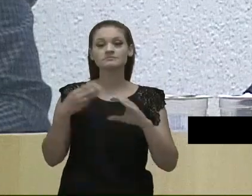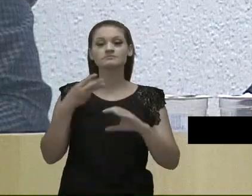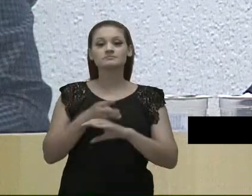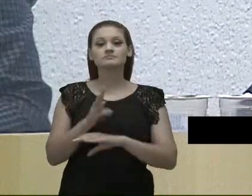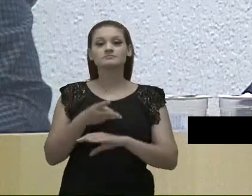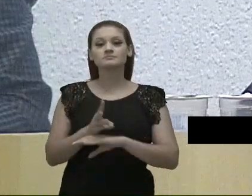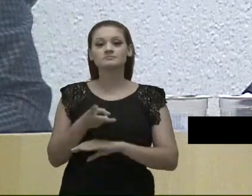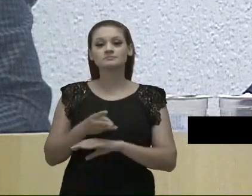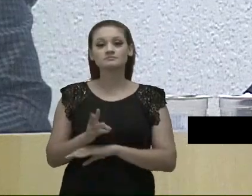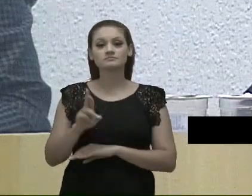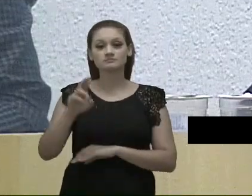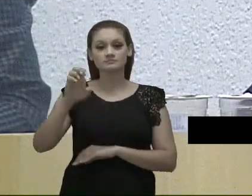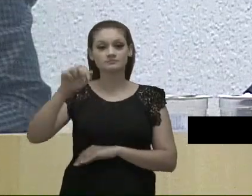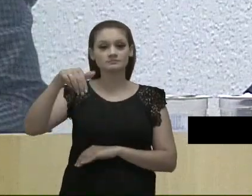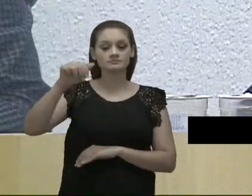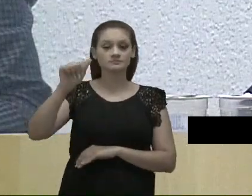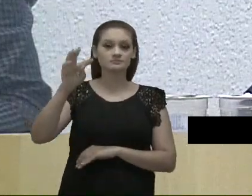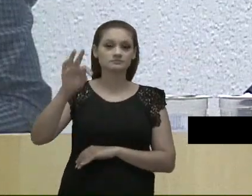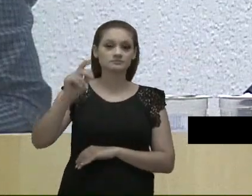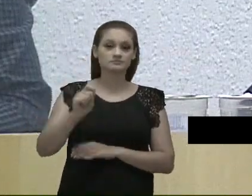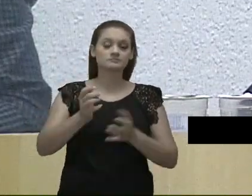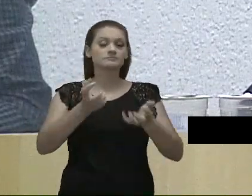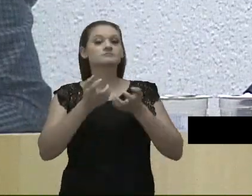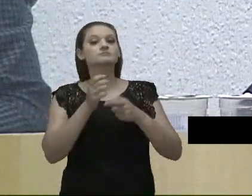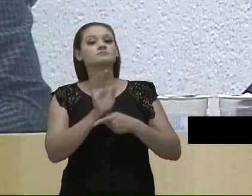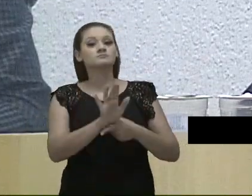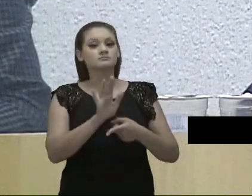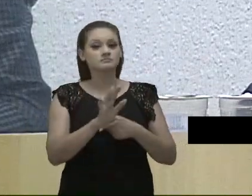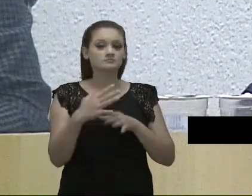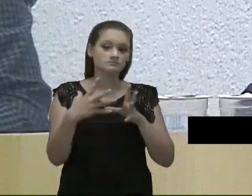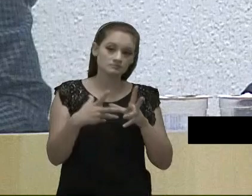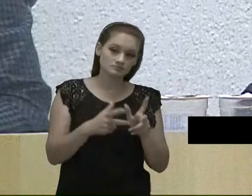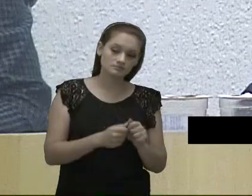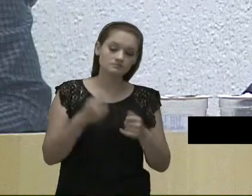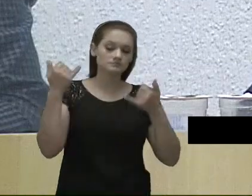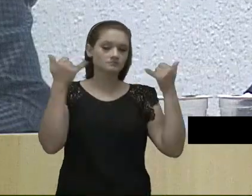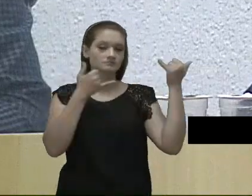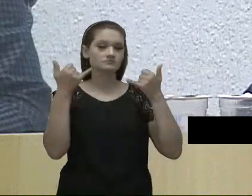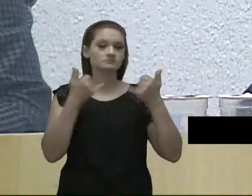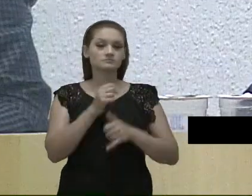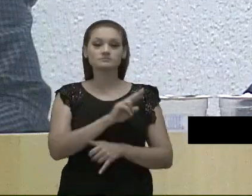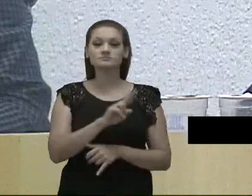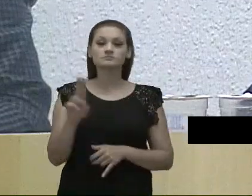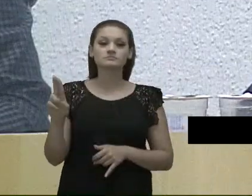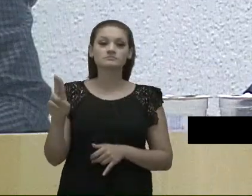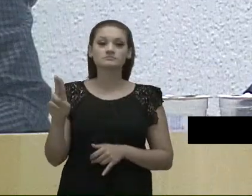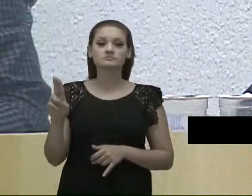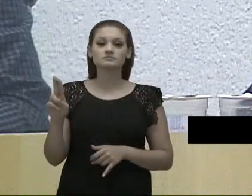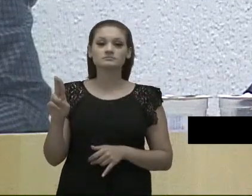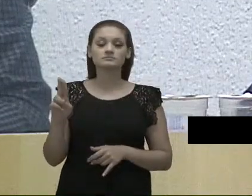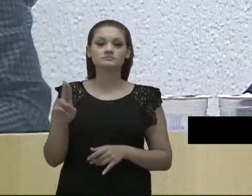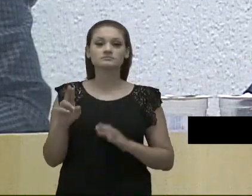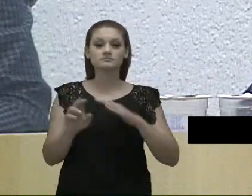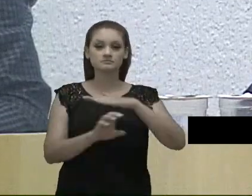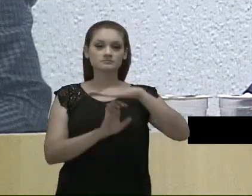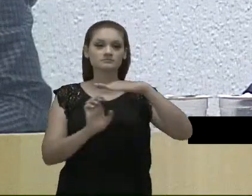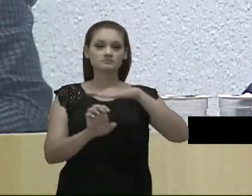Renata, né, que se prontificou a ajudar, a contribuir, para fornecer os nomes, não era a informação da